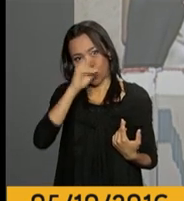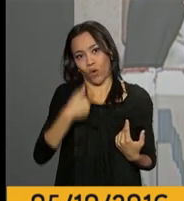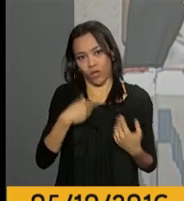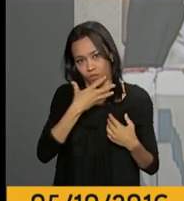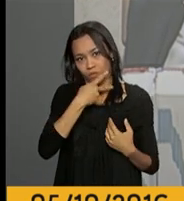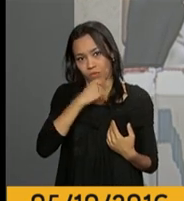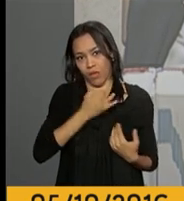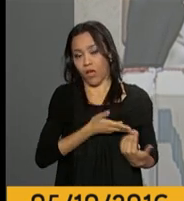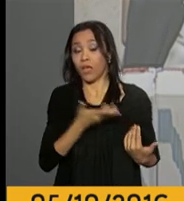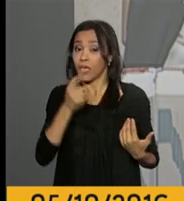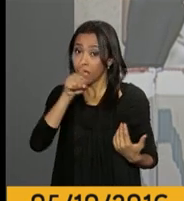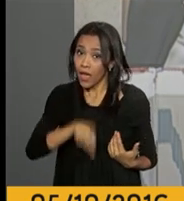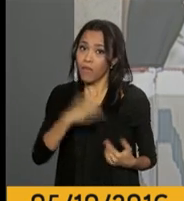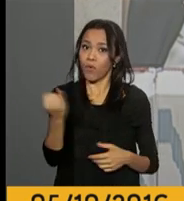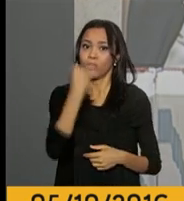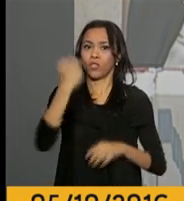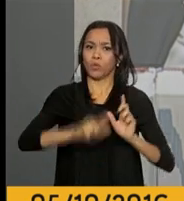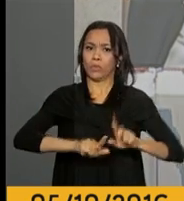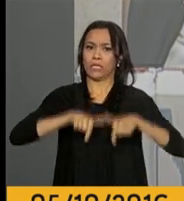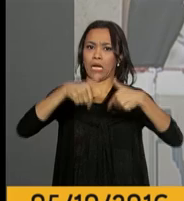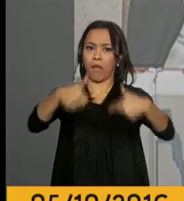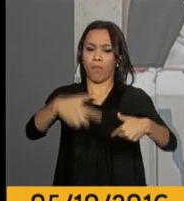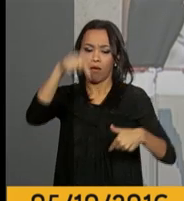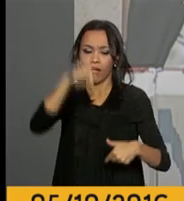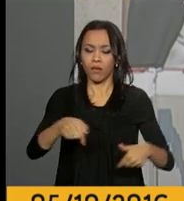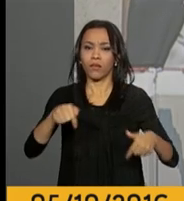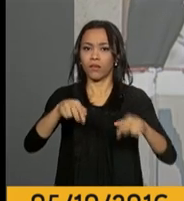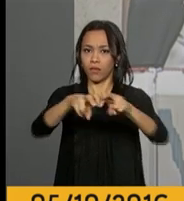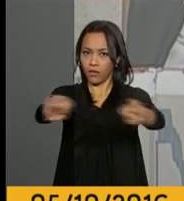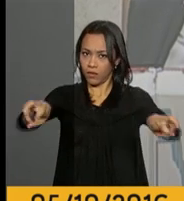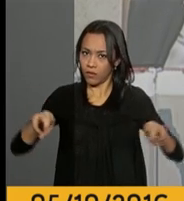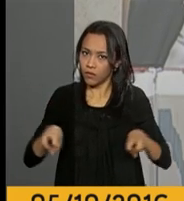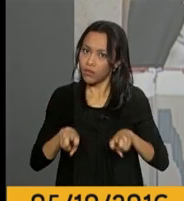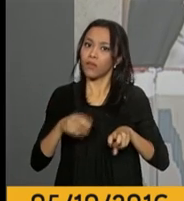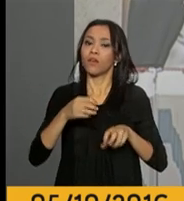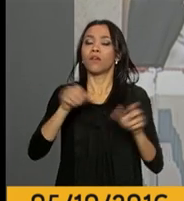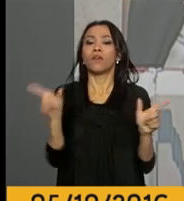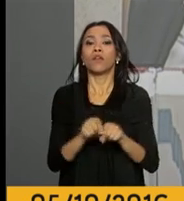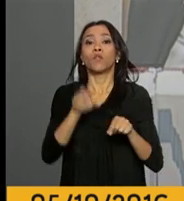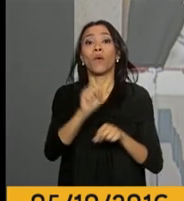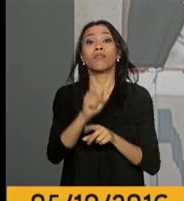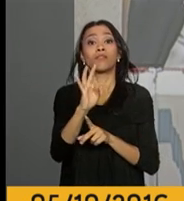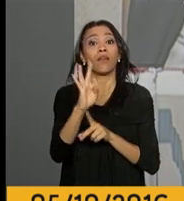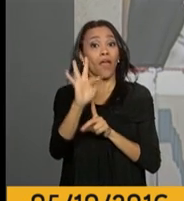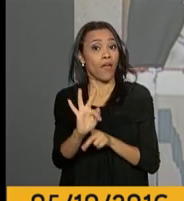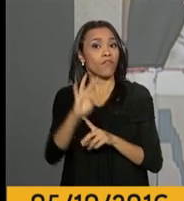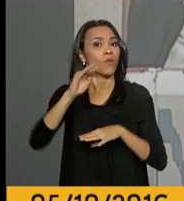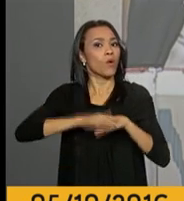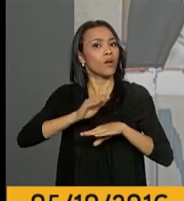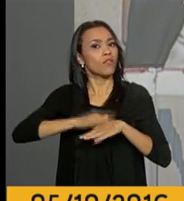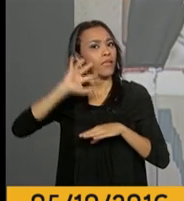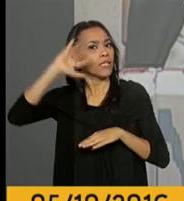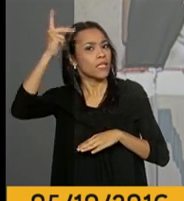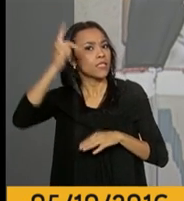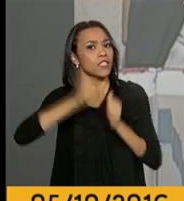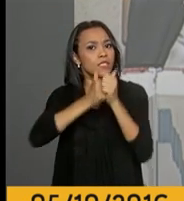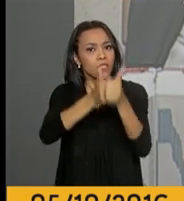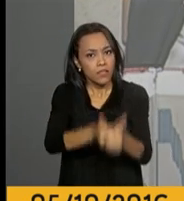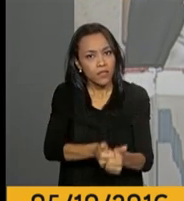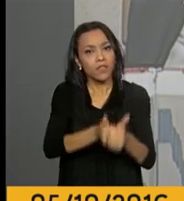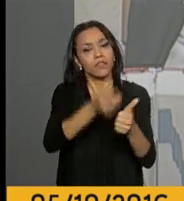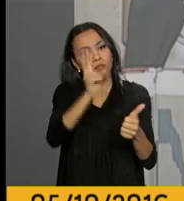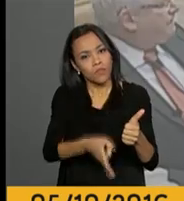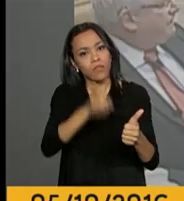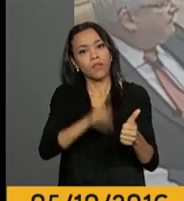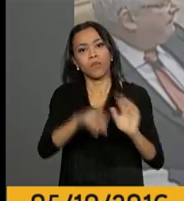atuação do Supremo Tribunal Federal Especialmente nos últimos tempos quando vai decidindo de acordo com a principiologia eh